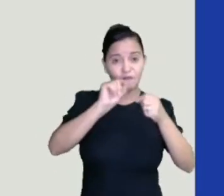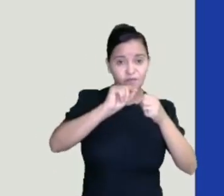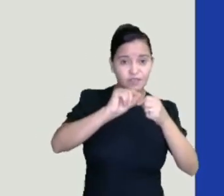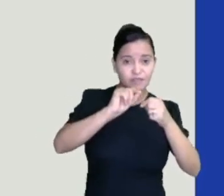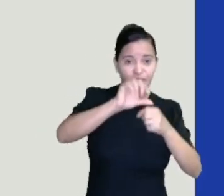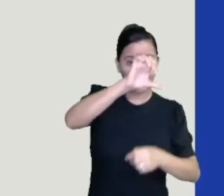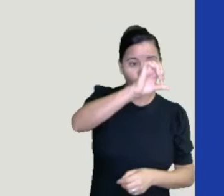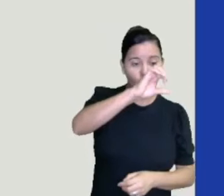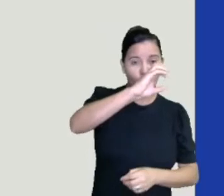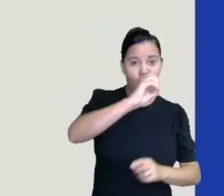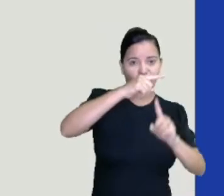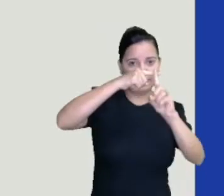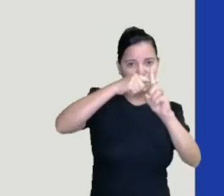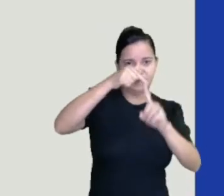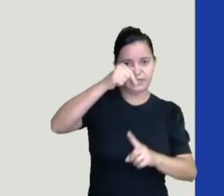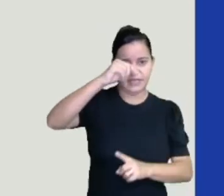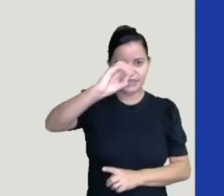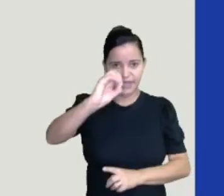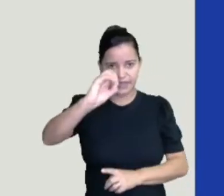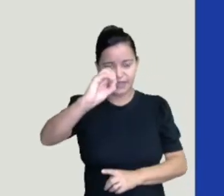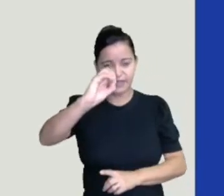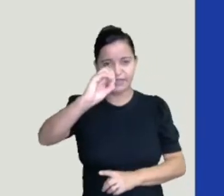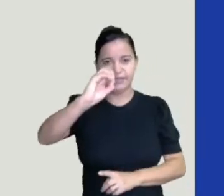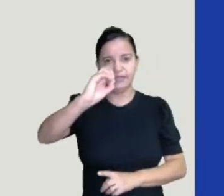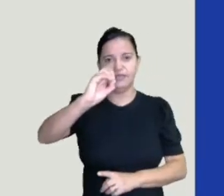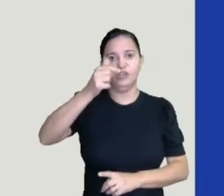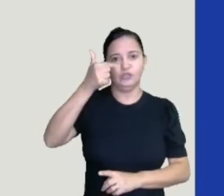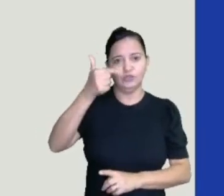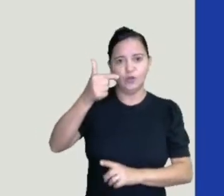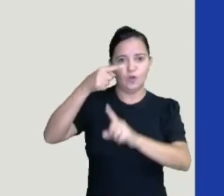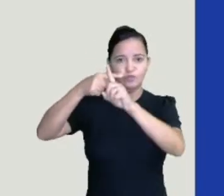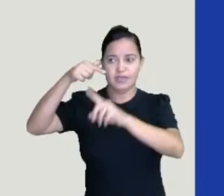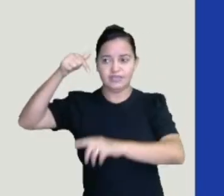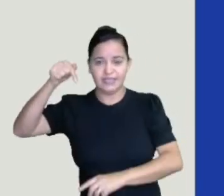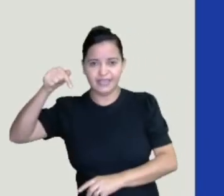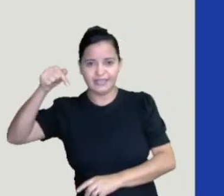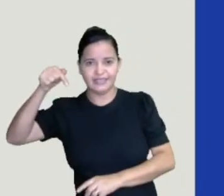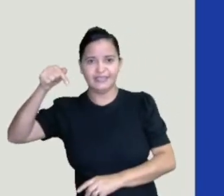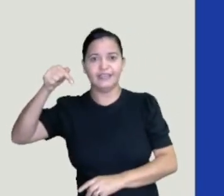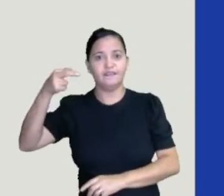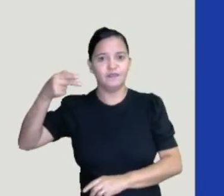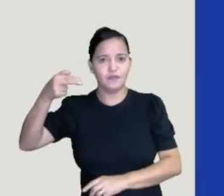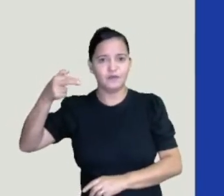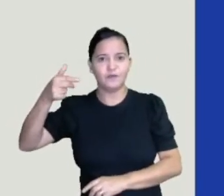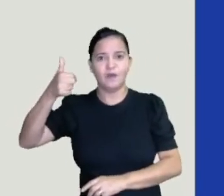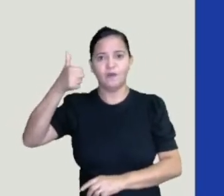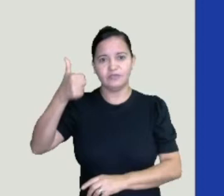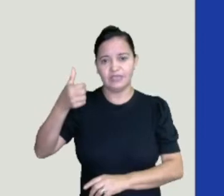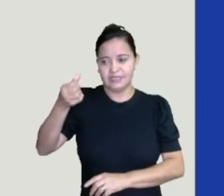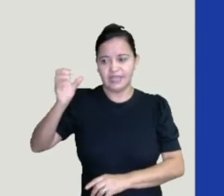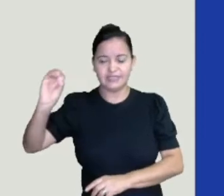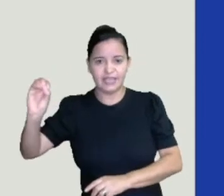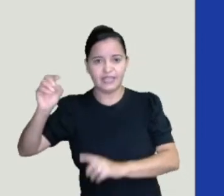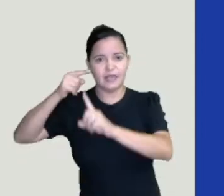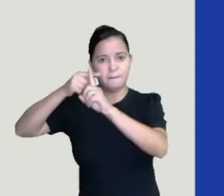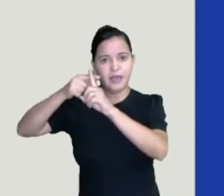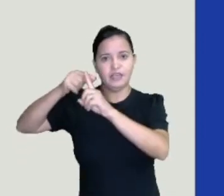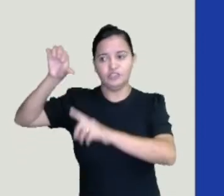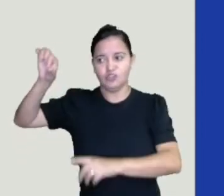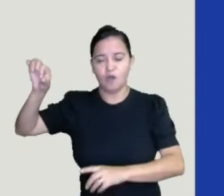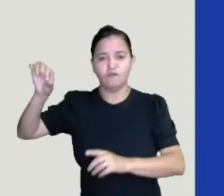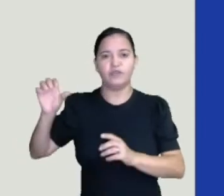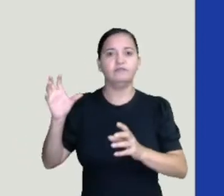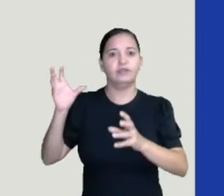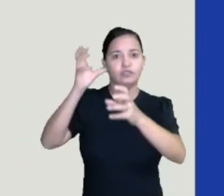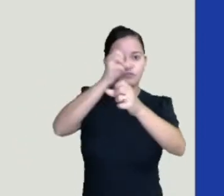fiz. 90 mais 70, né? E 2 mais 7, que vai ser igual a 160 mais 9.